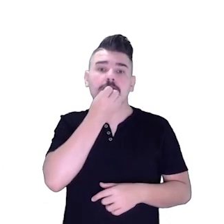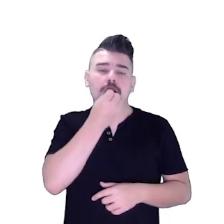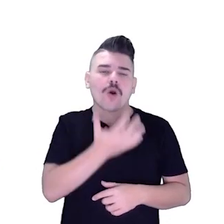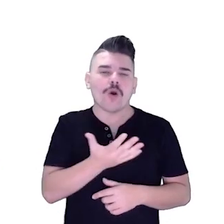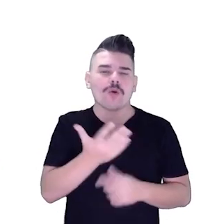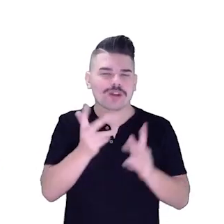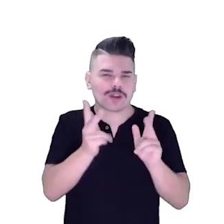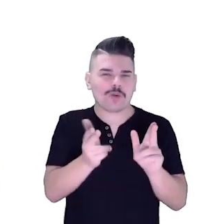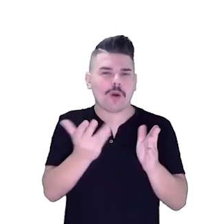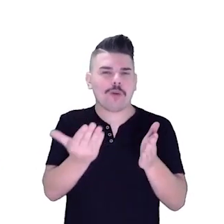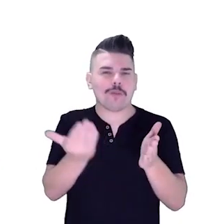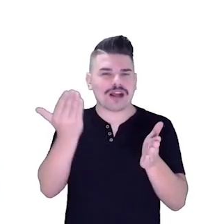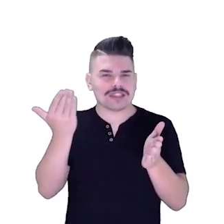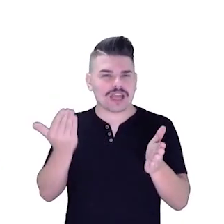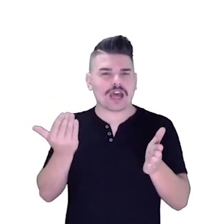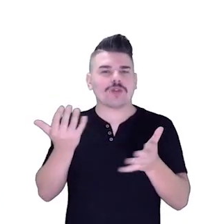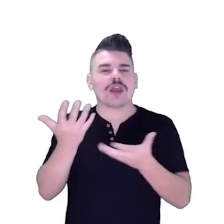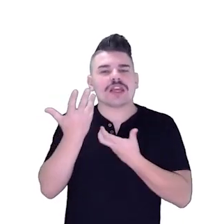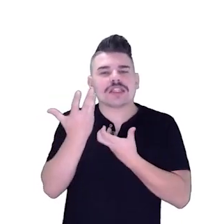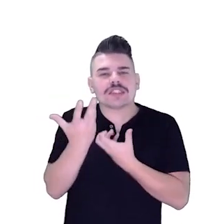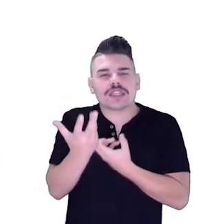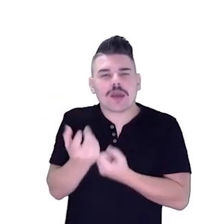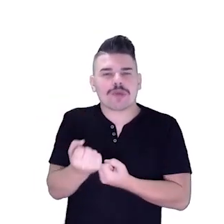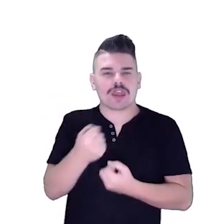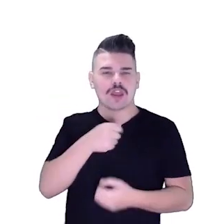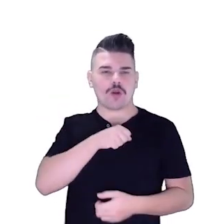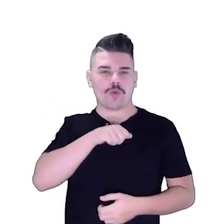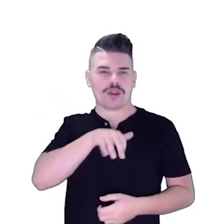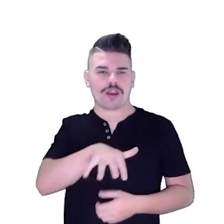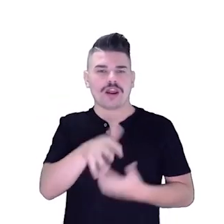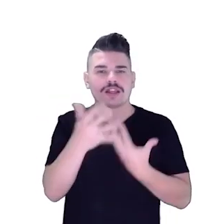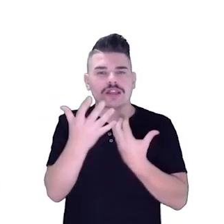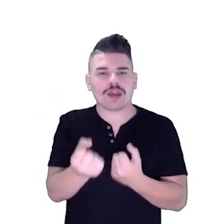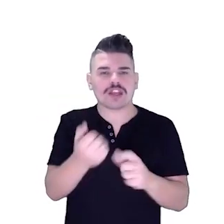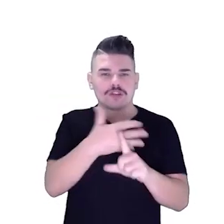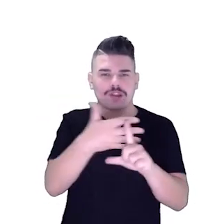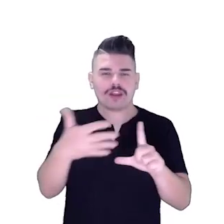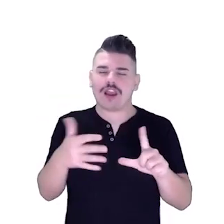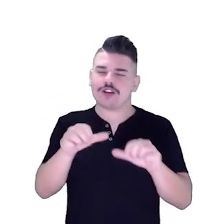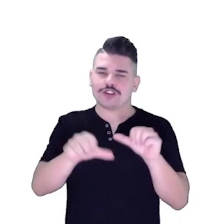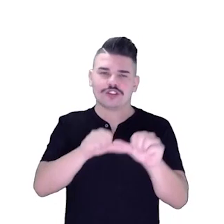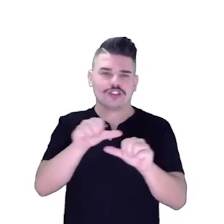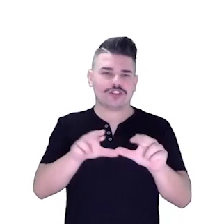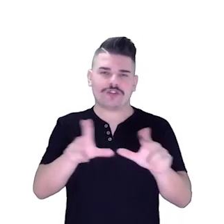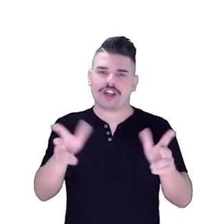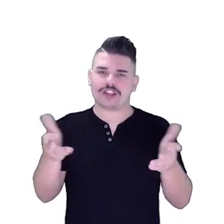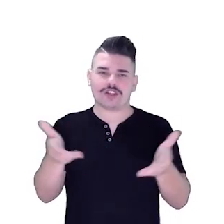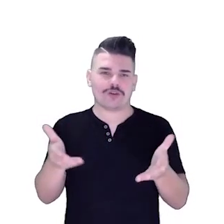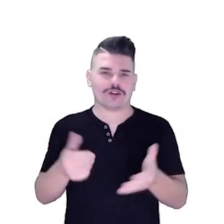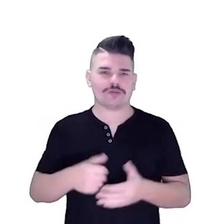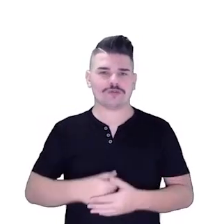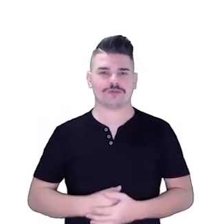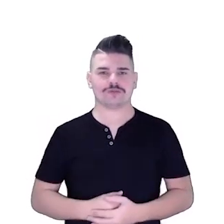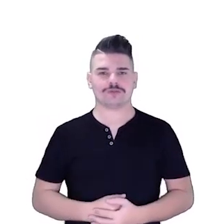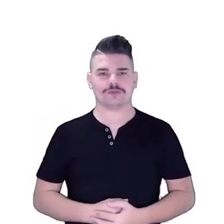um lugar bom, né, um lugar acolhedor para a comunidade queer, para a comunidade LGBT.